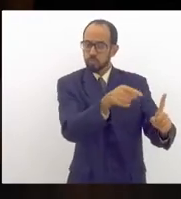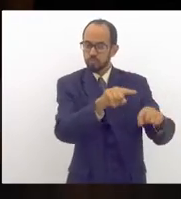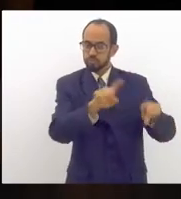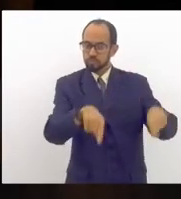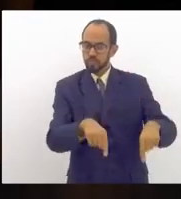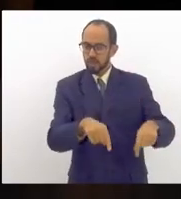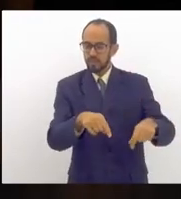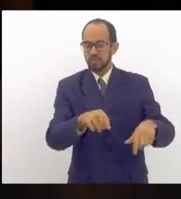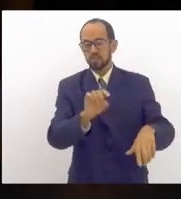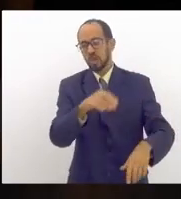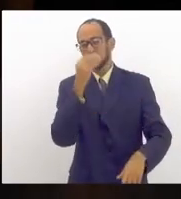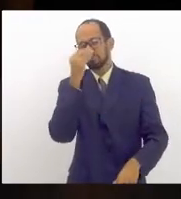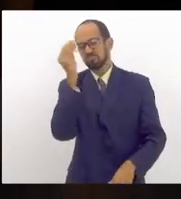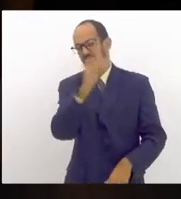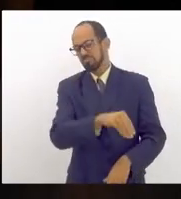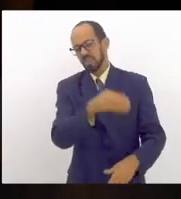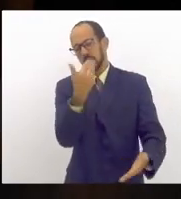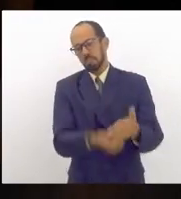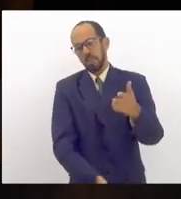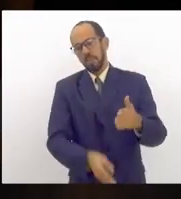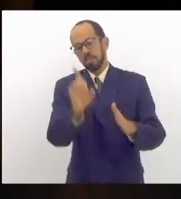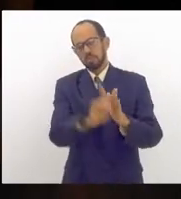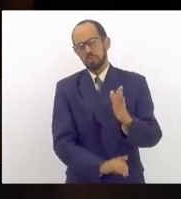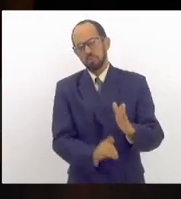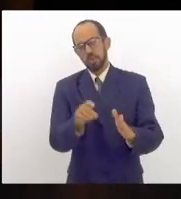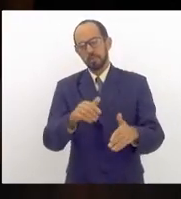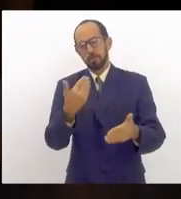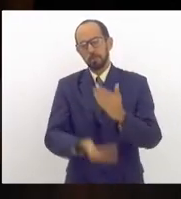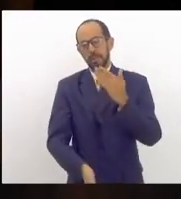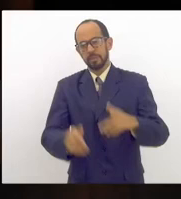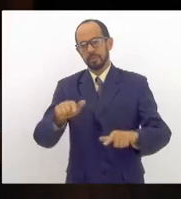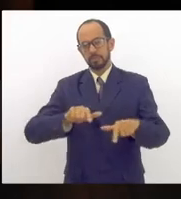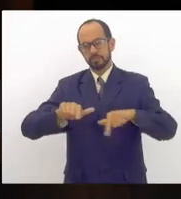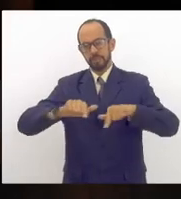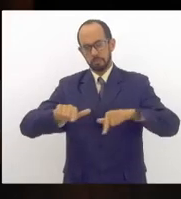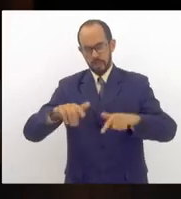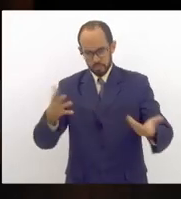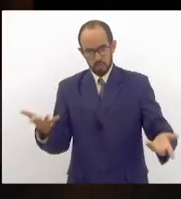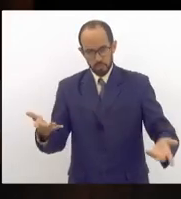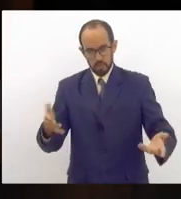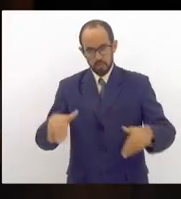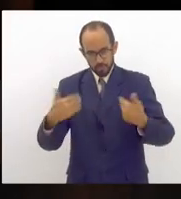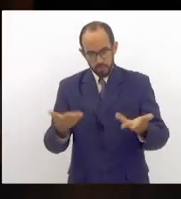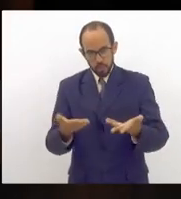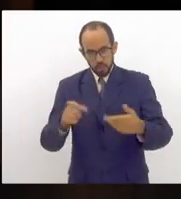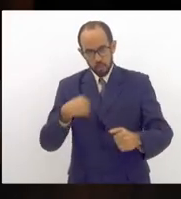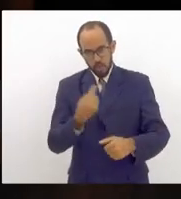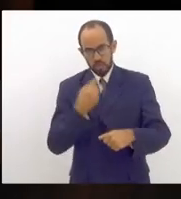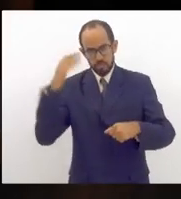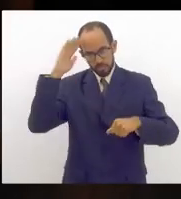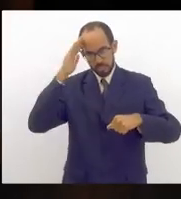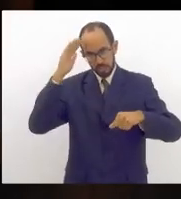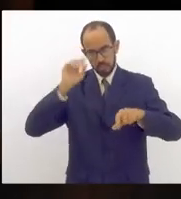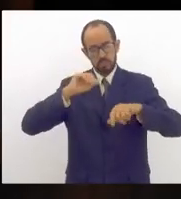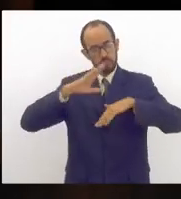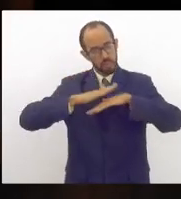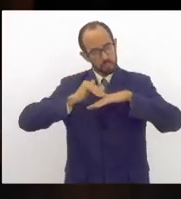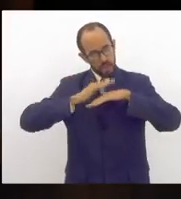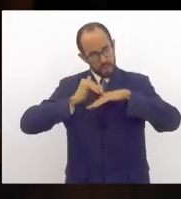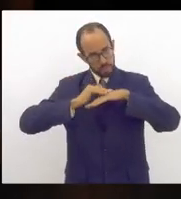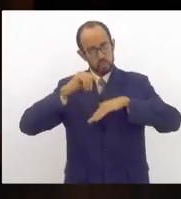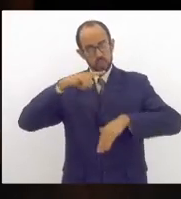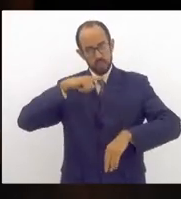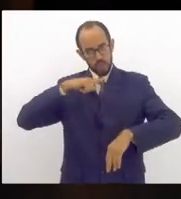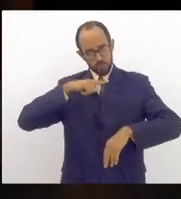desrespeito perda de direitos perda de posse de trabalhos então a gente entende a gente a gente a gente tem muito carinho eu